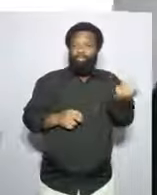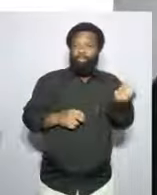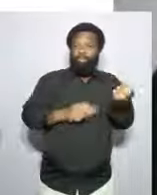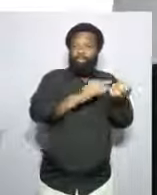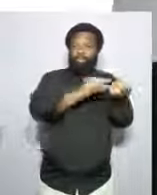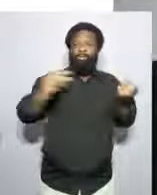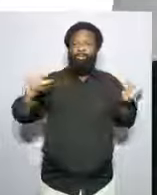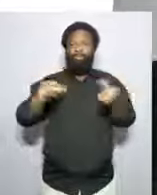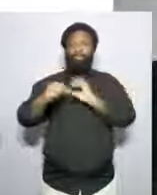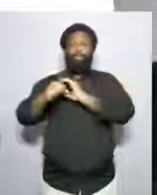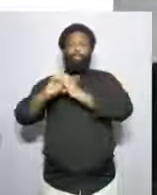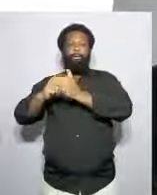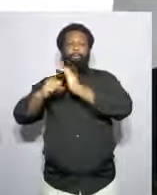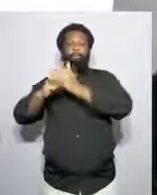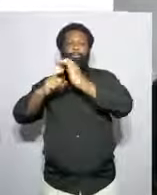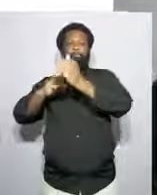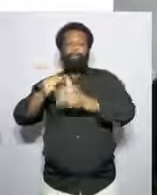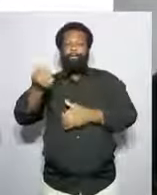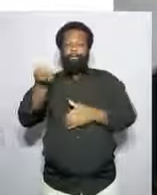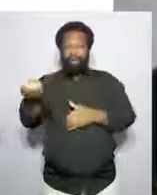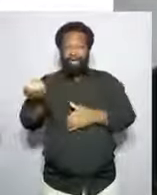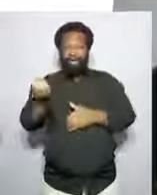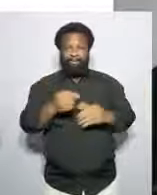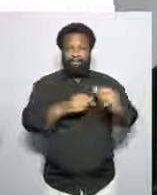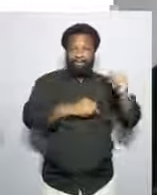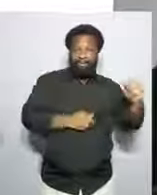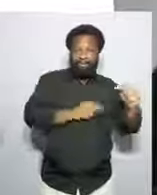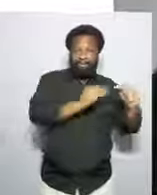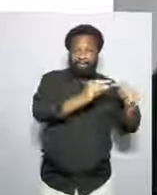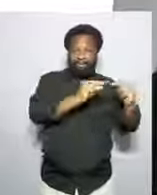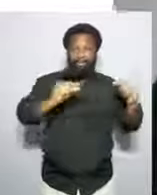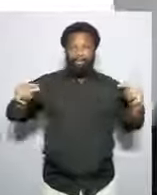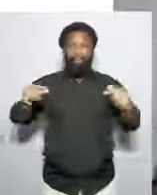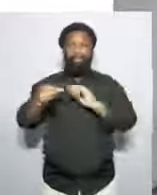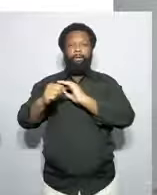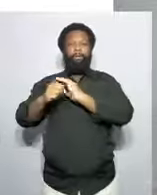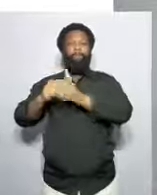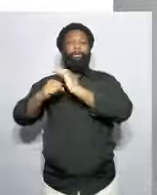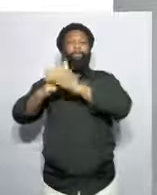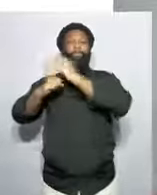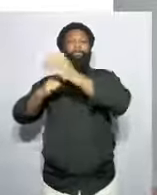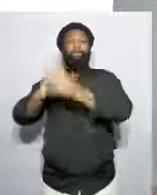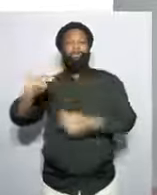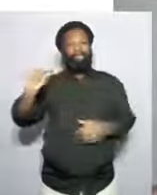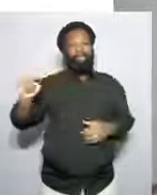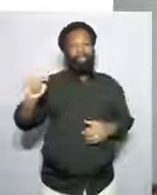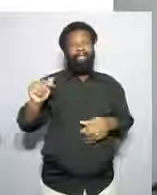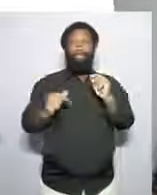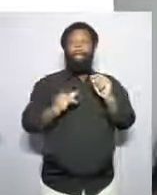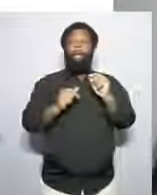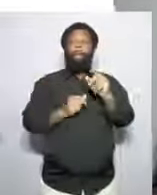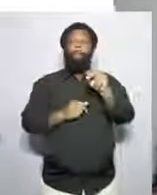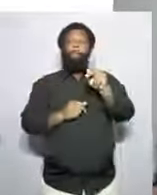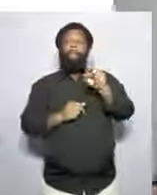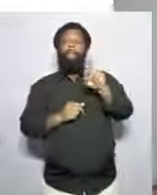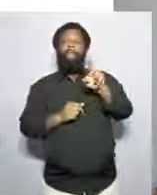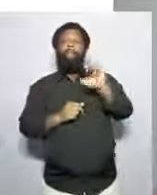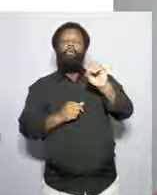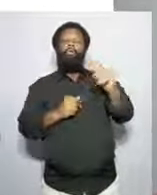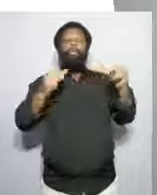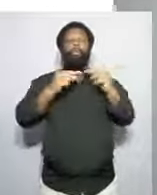período, seis. E no sétimo período, sete camadas. Então, os períodos eles estão associados ao número